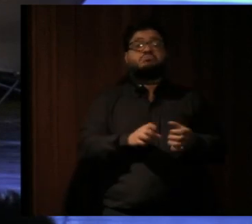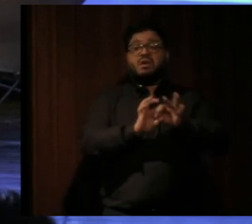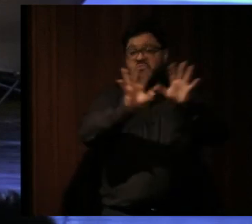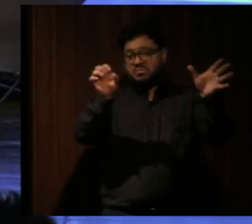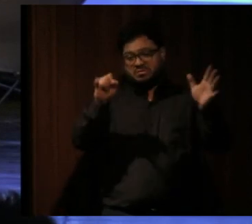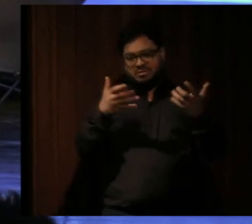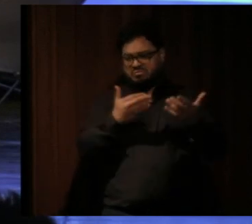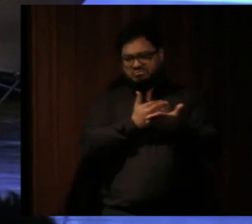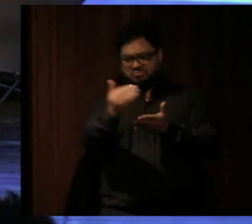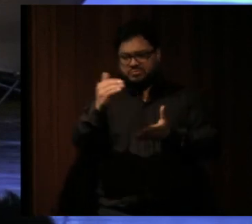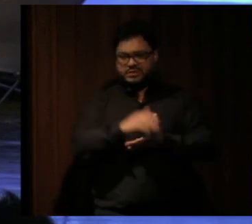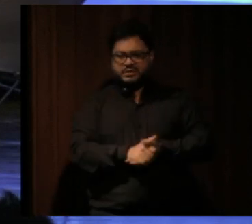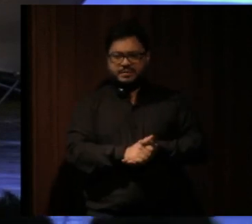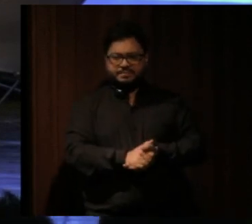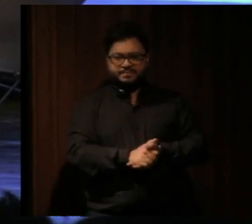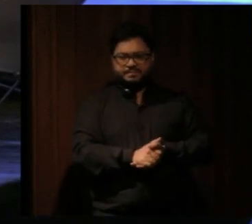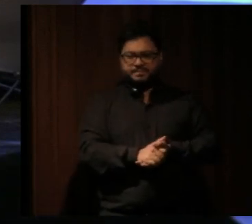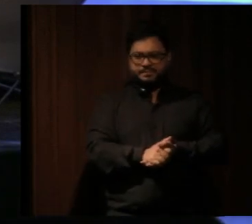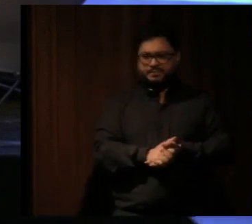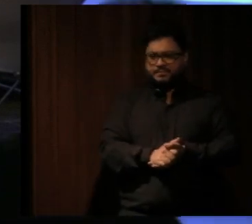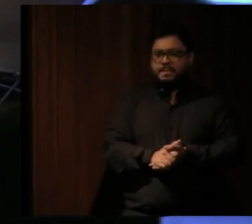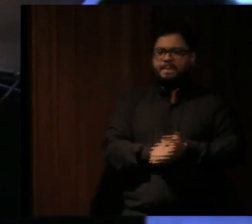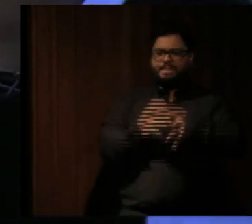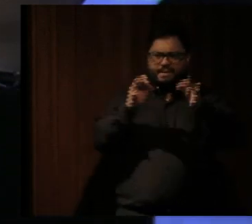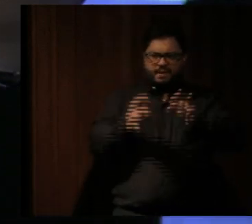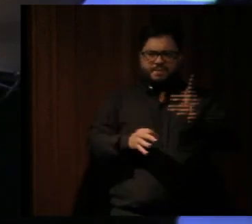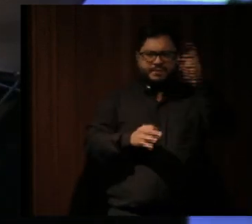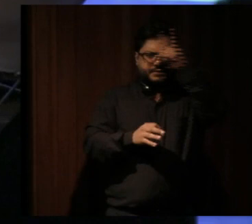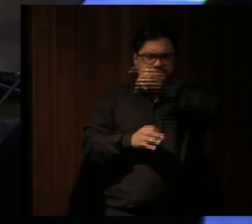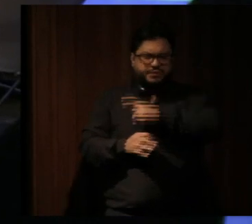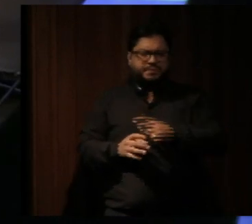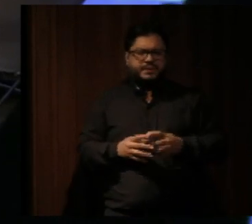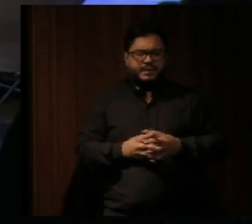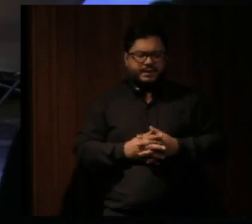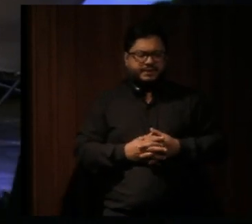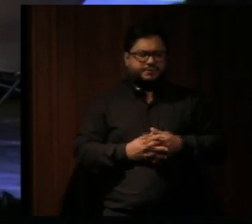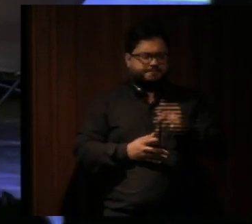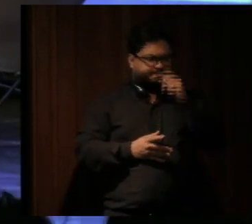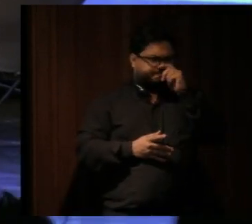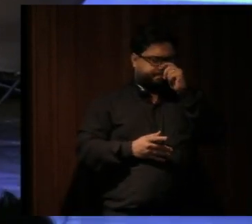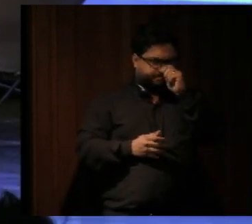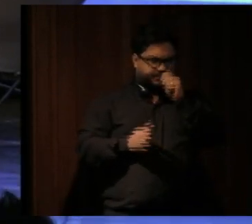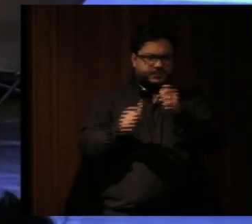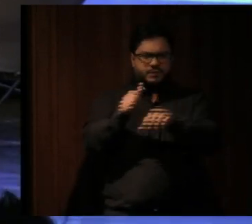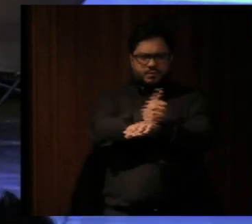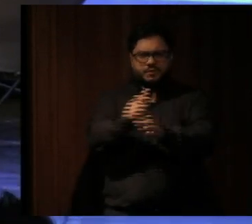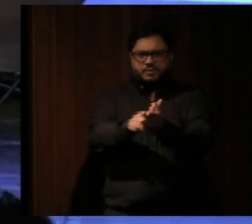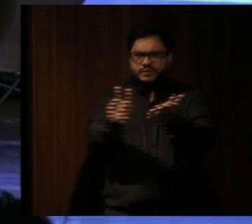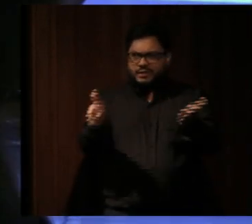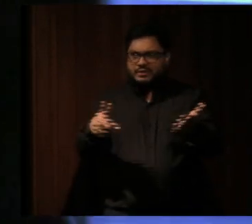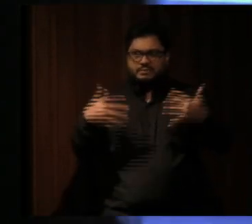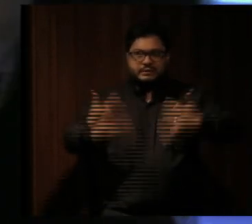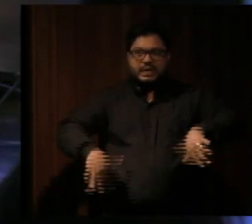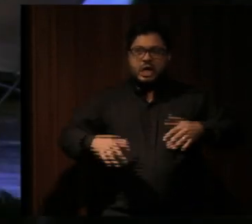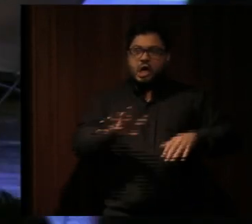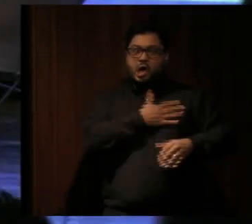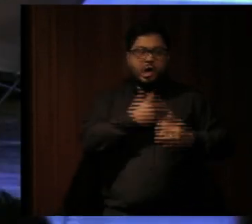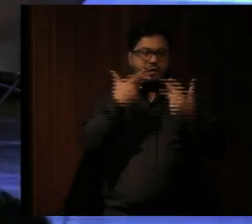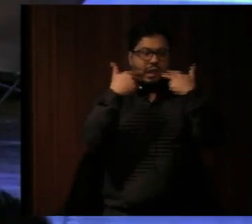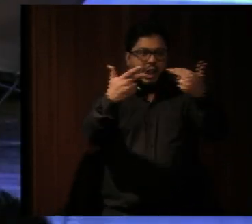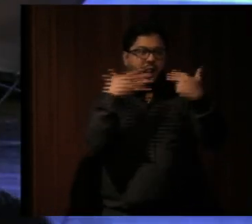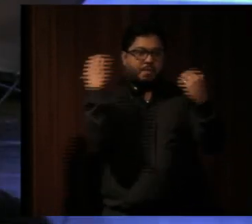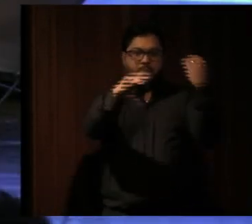quem quiser começar posso posso começar po ma não Realmente é complicado eh jornalista tem uma compulsão em noticiar